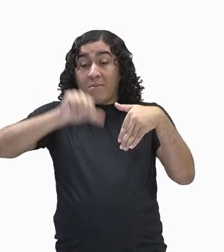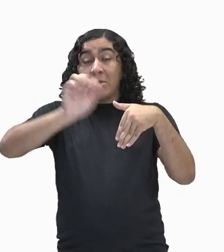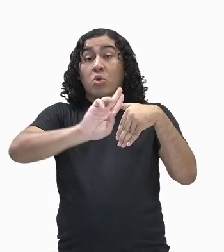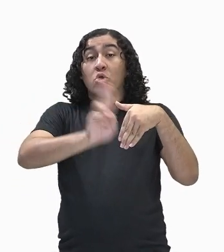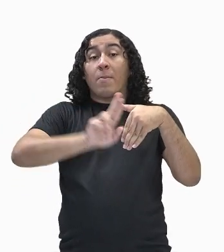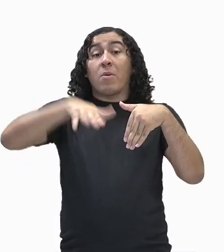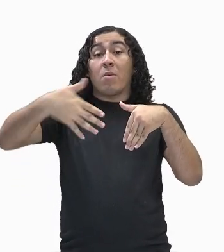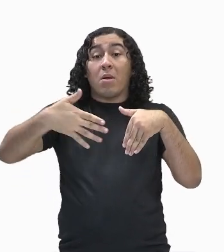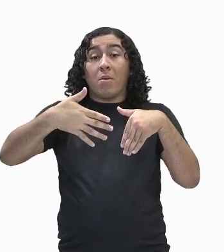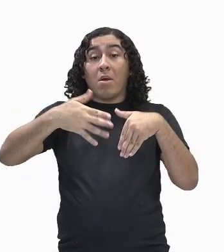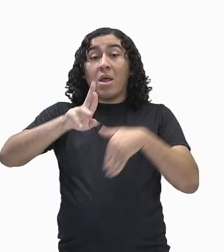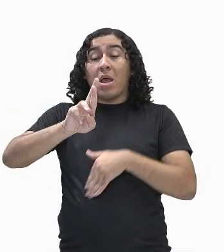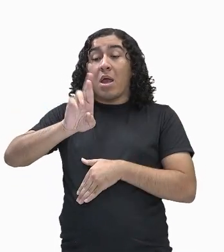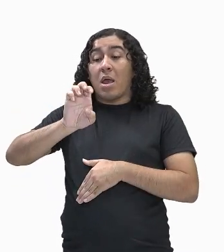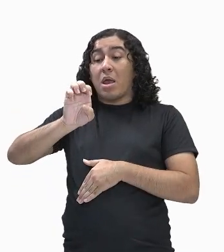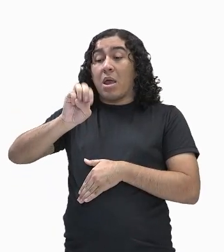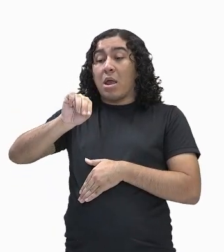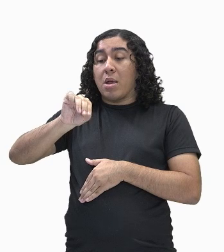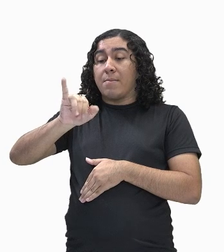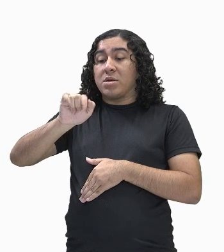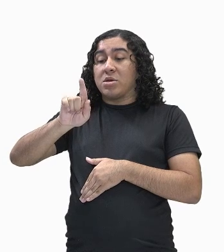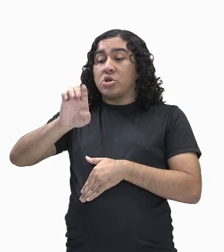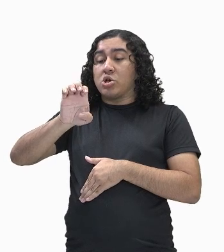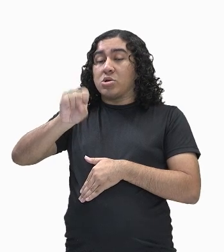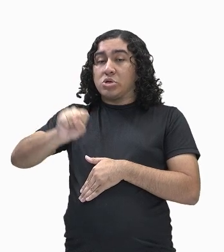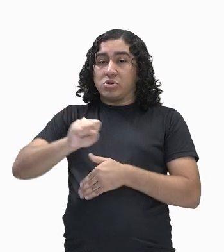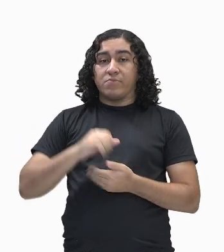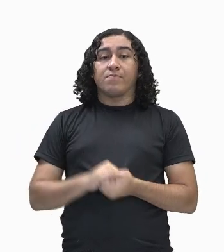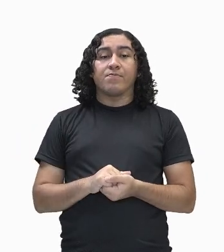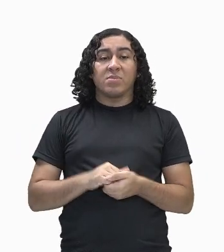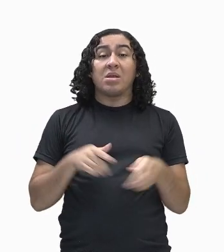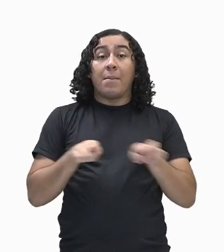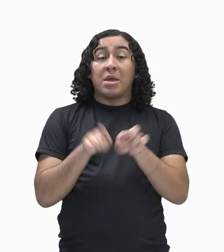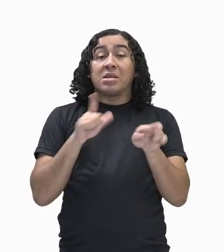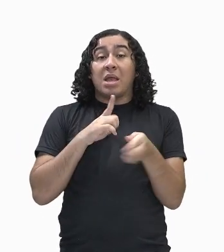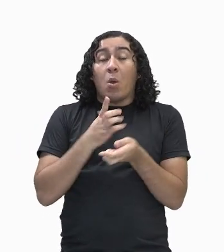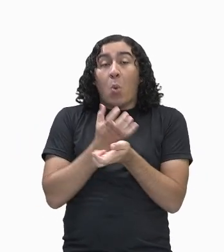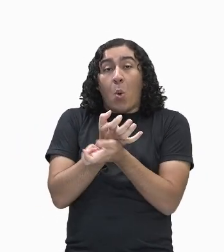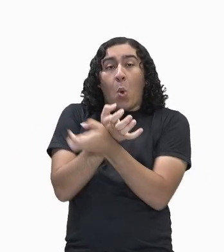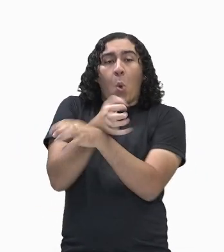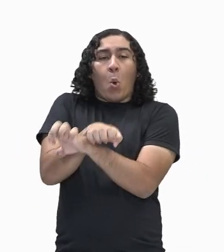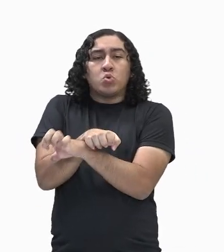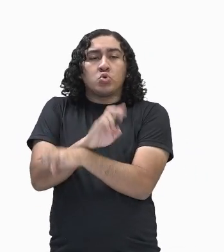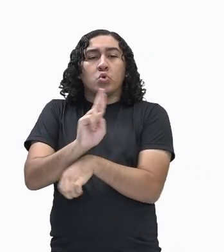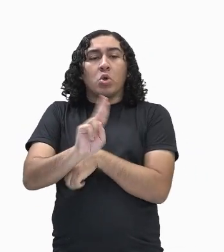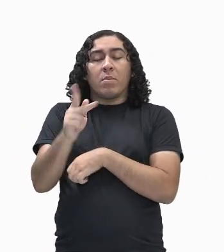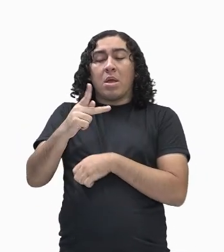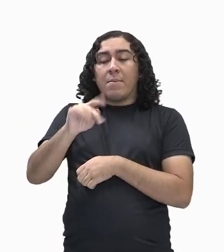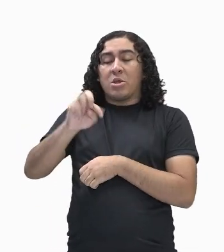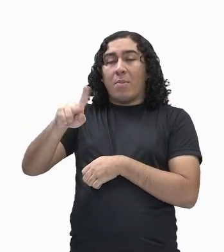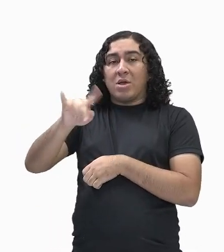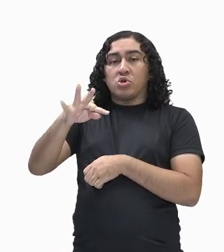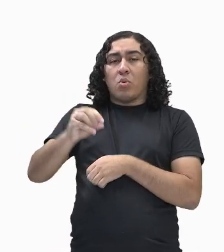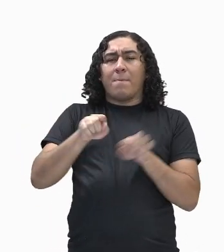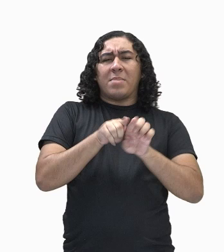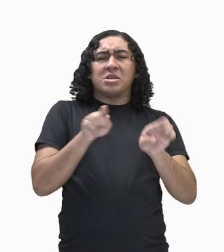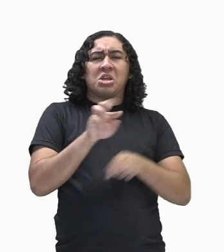de remiges. E tem também os ossos pneumáticos. Mas o que são as remiges,